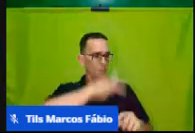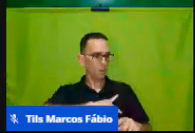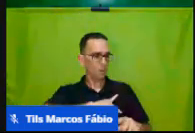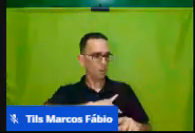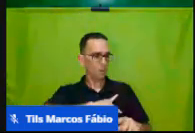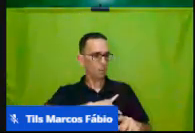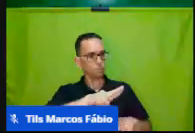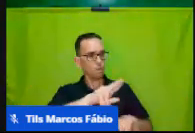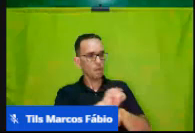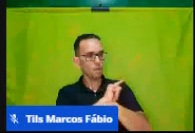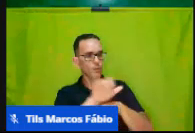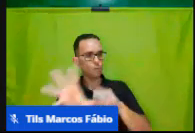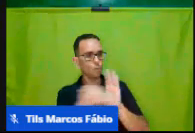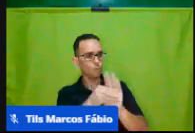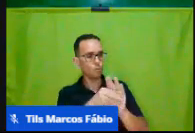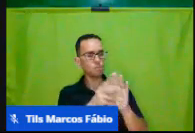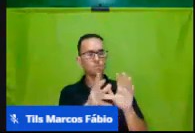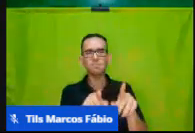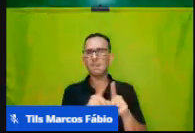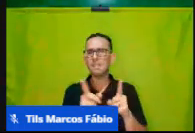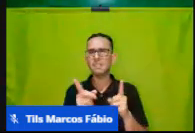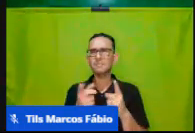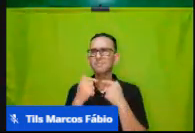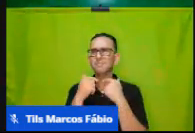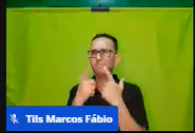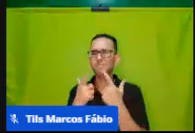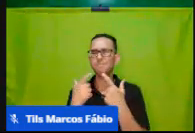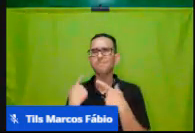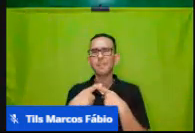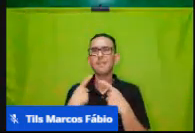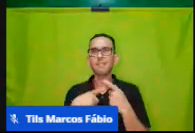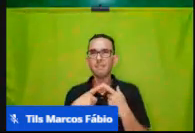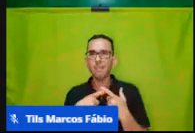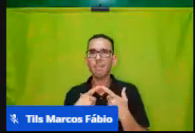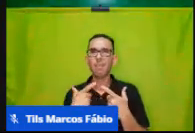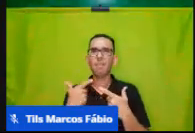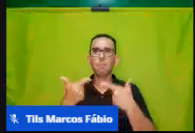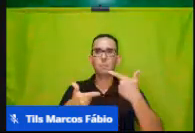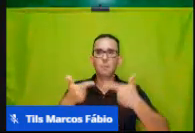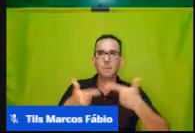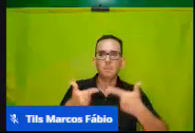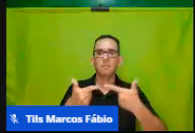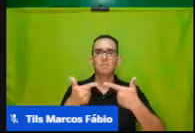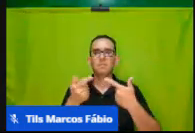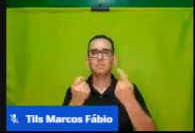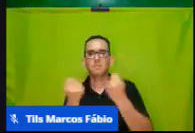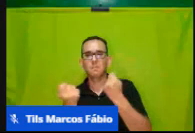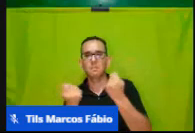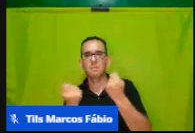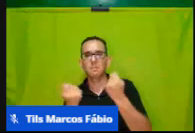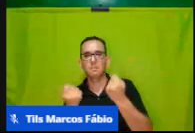isso. O que eu acho que é inviável, porque depende de política, né? De decisão política.